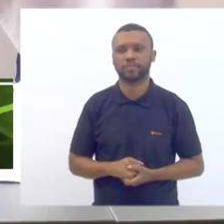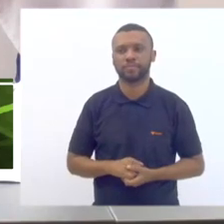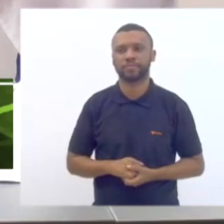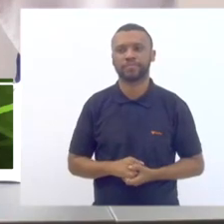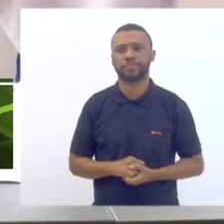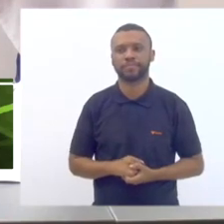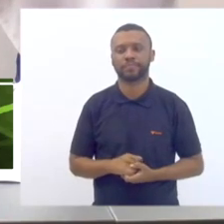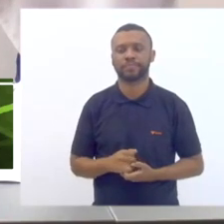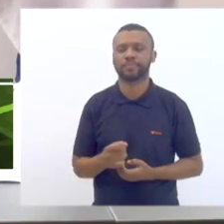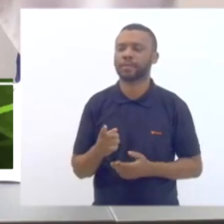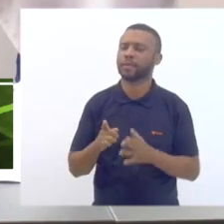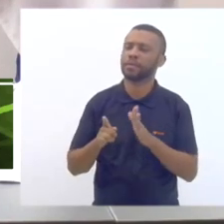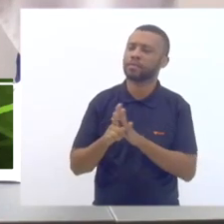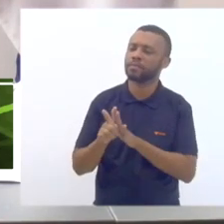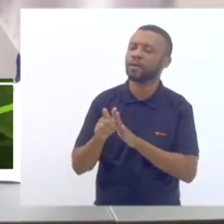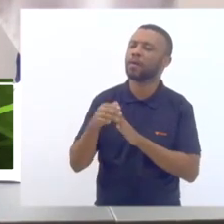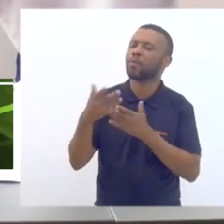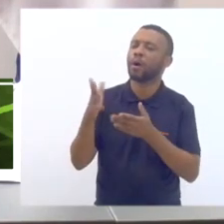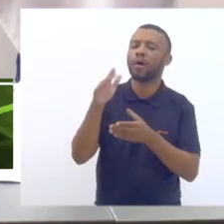Como vota o deputado